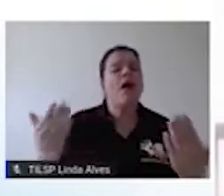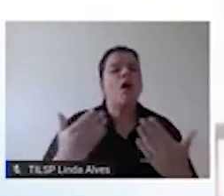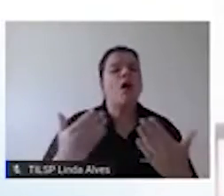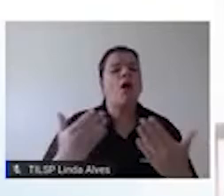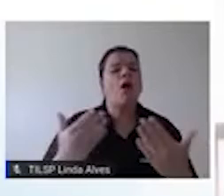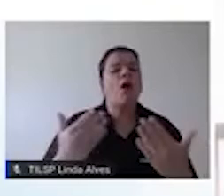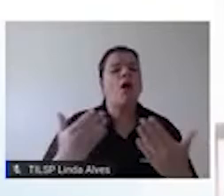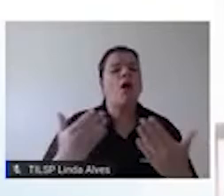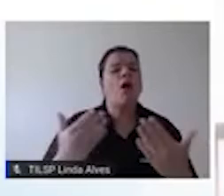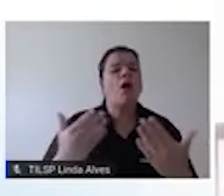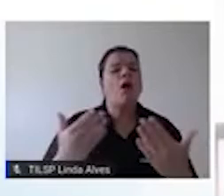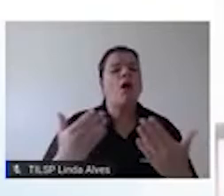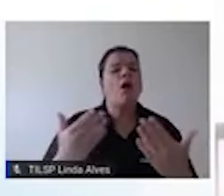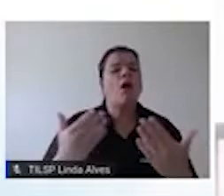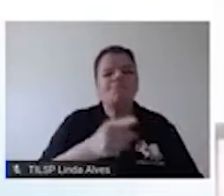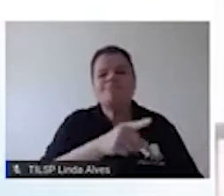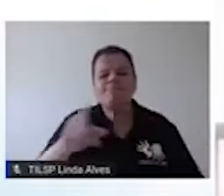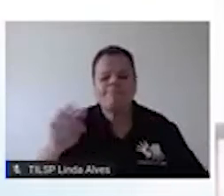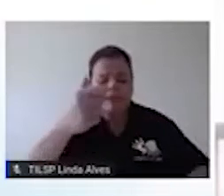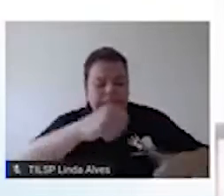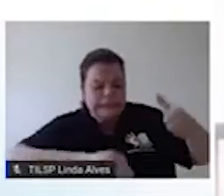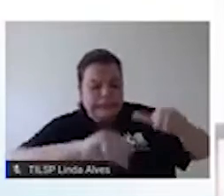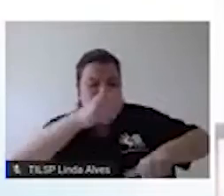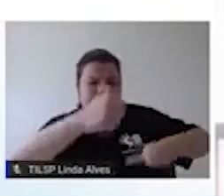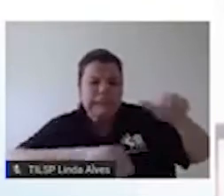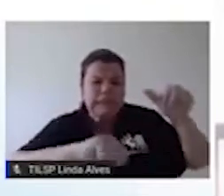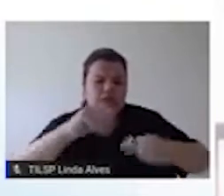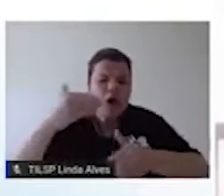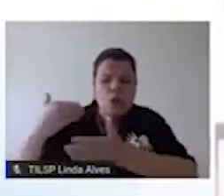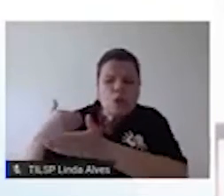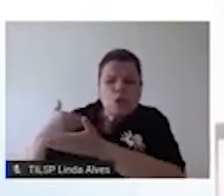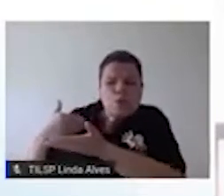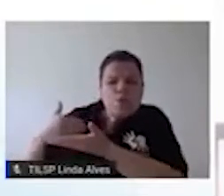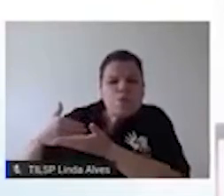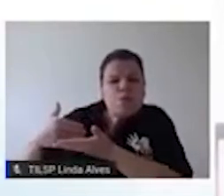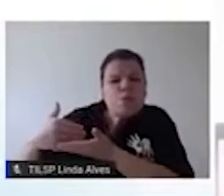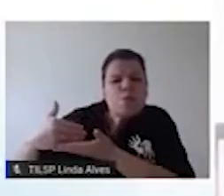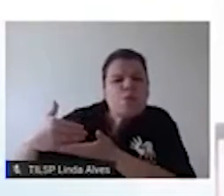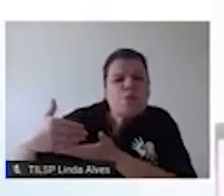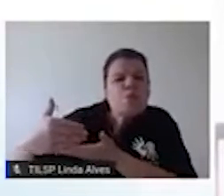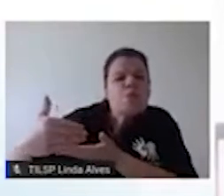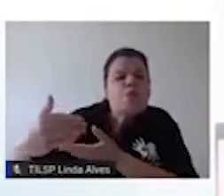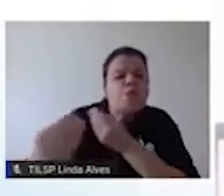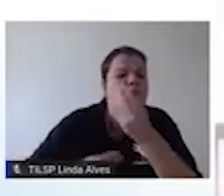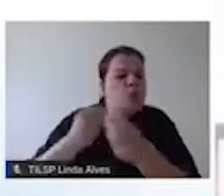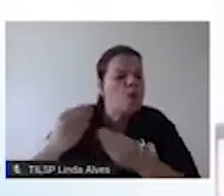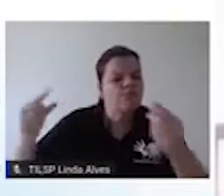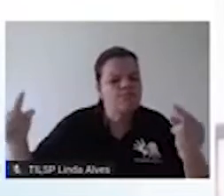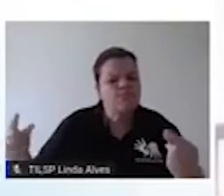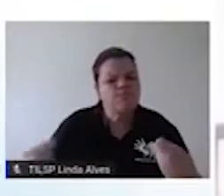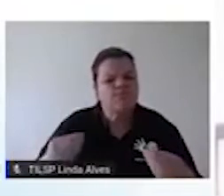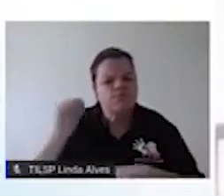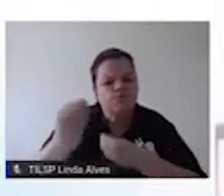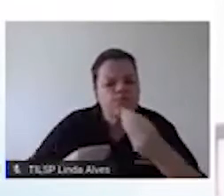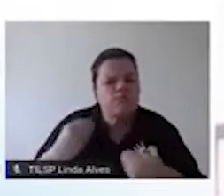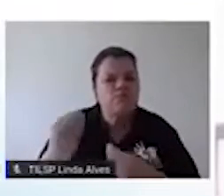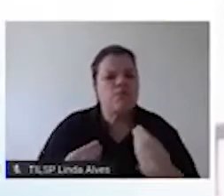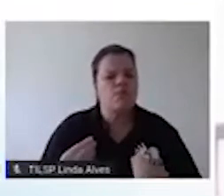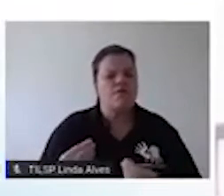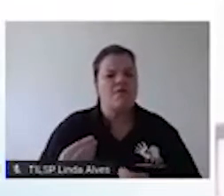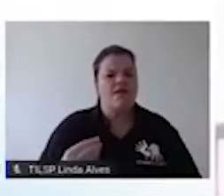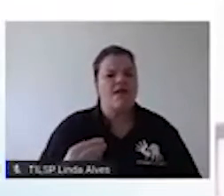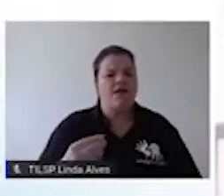saber como que o senhor analisa, desde o início, o tratamento, do ponto de vista científico, que